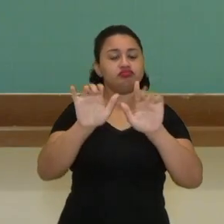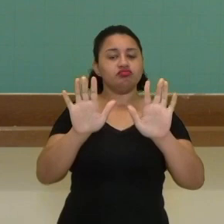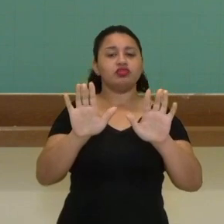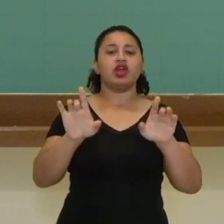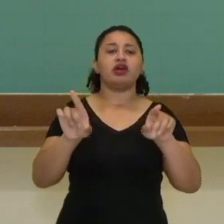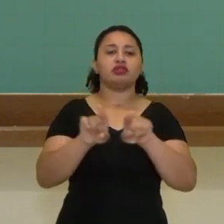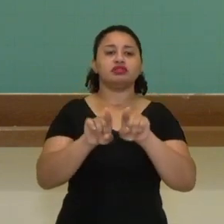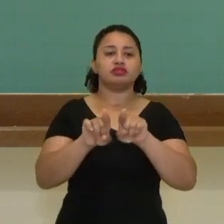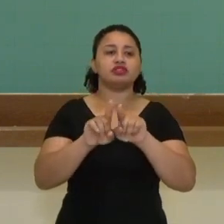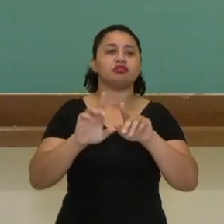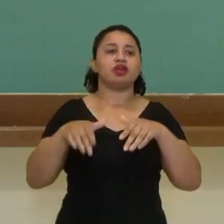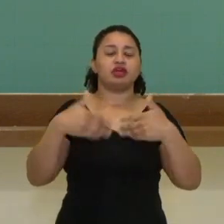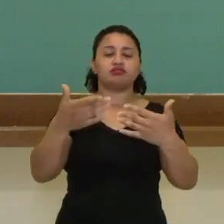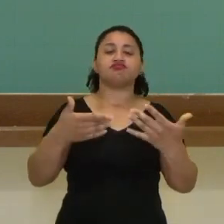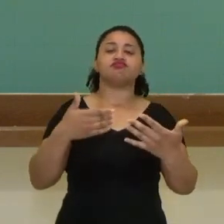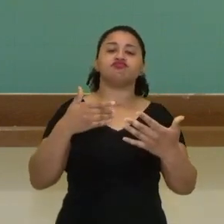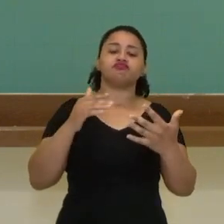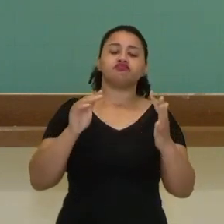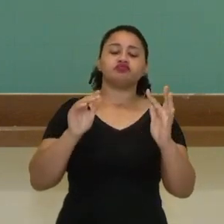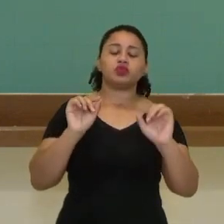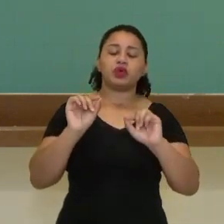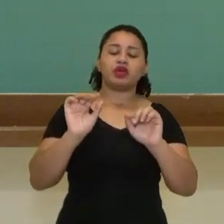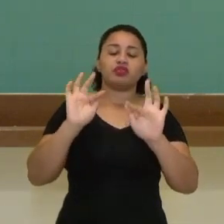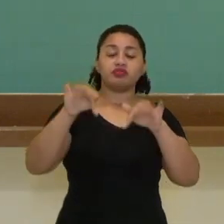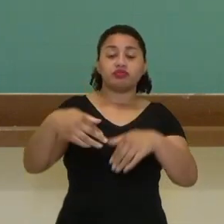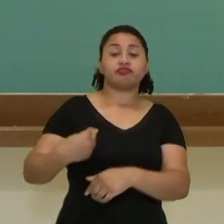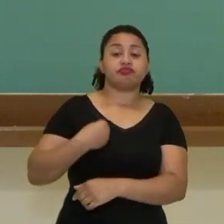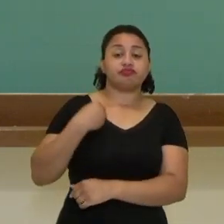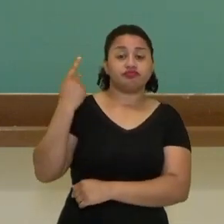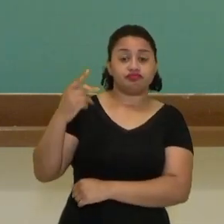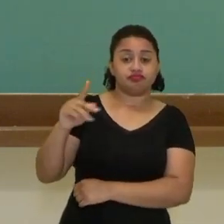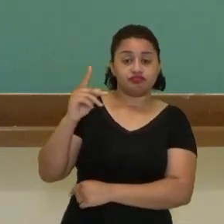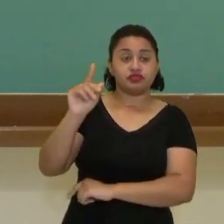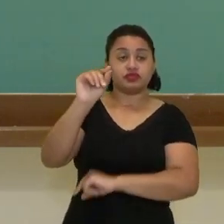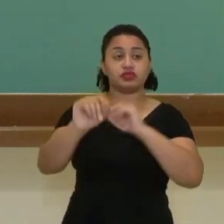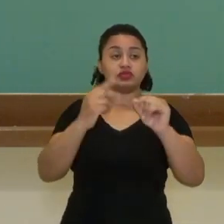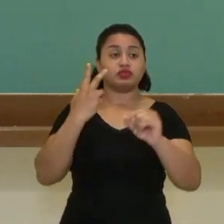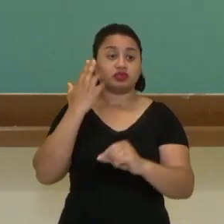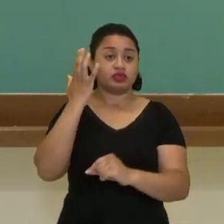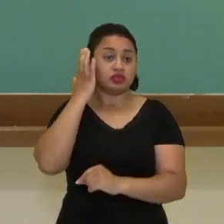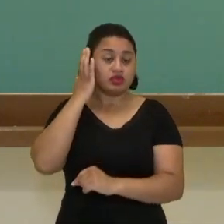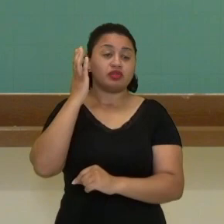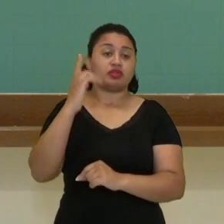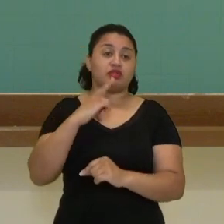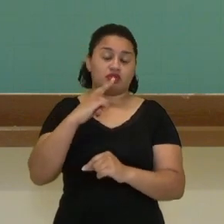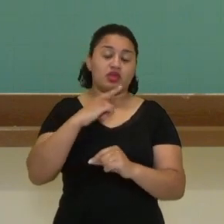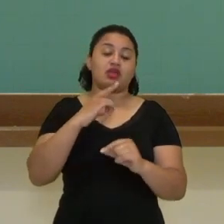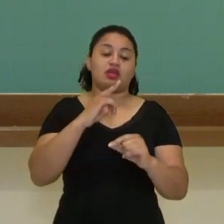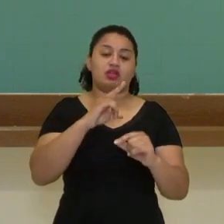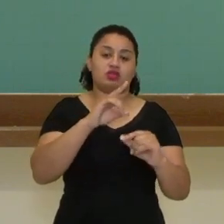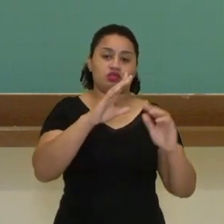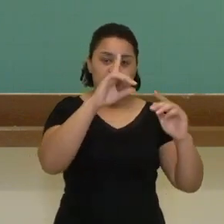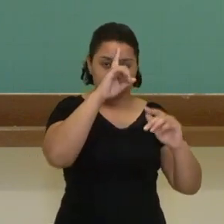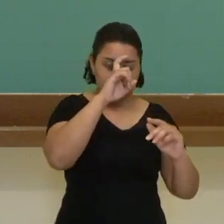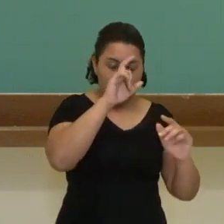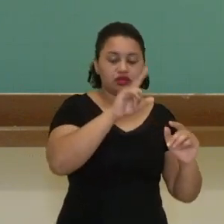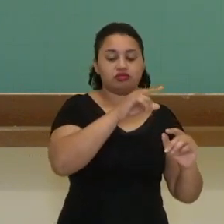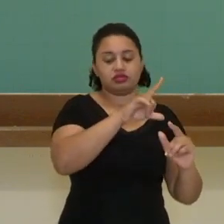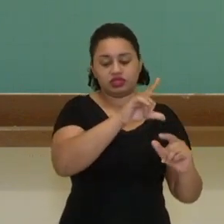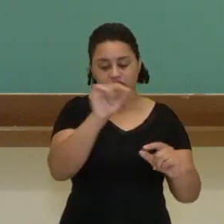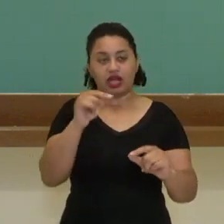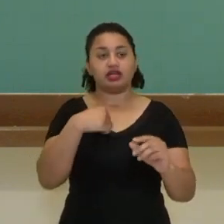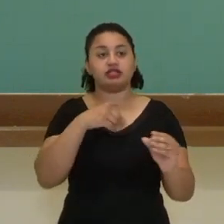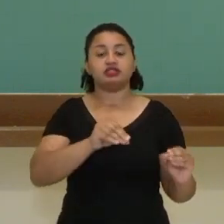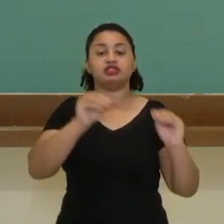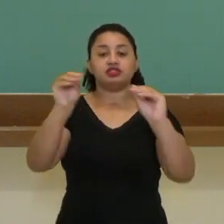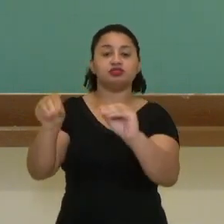parte final da vida dele, que Vincent, então, ele tem a alta dele e ele decide se mudar para uma outra